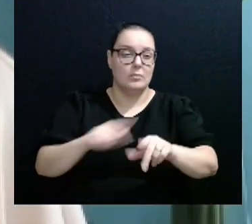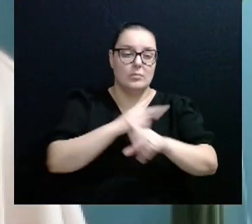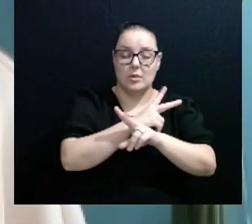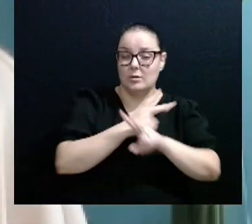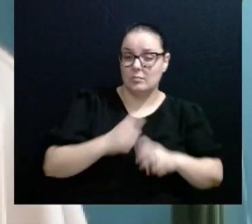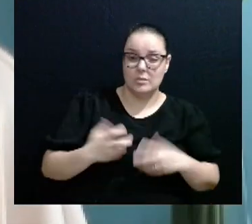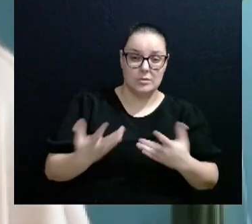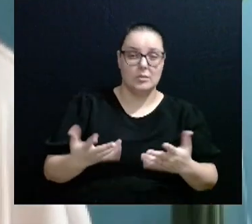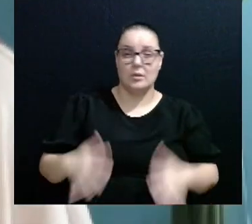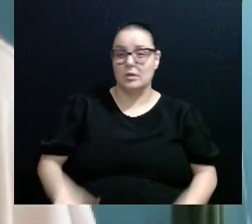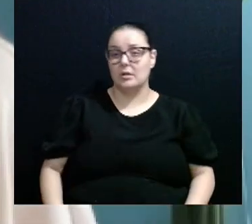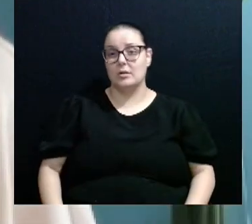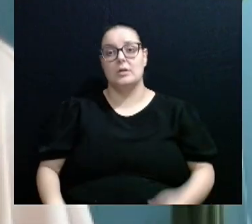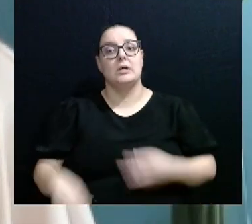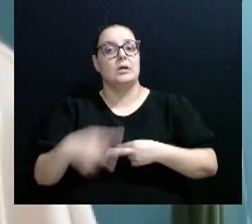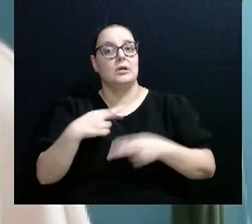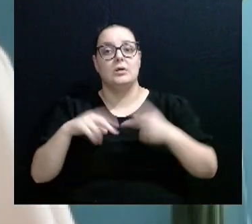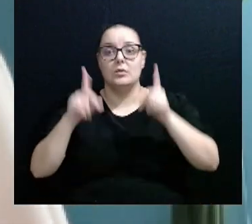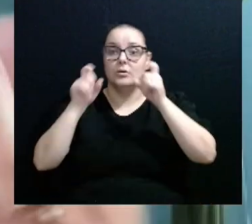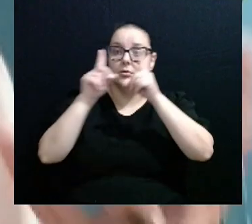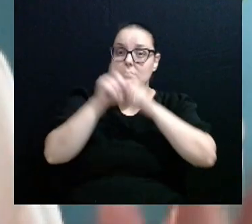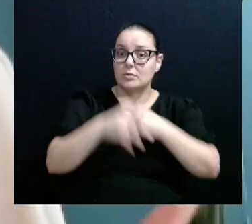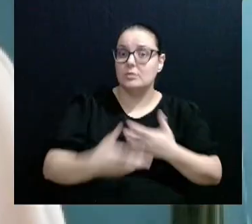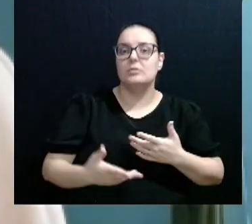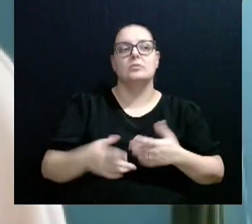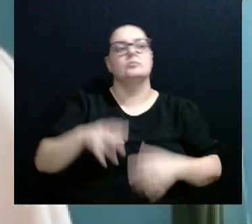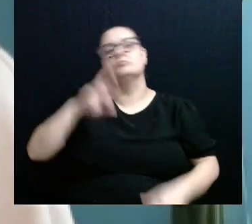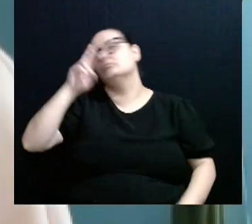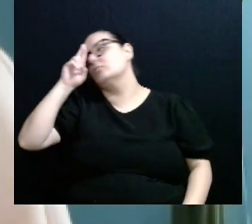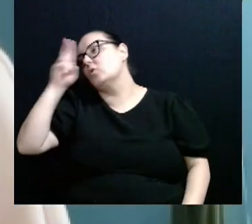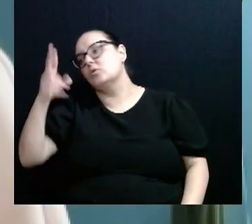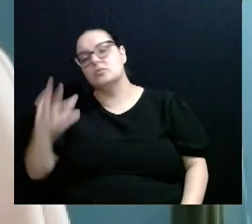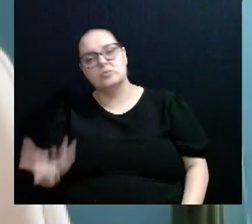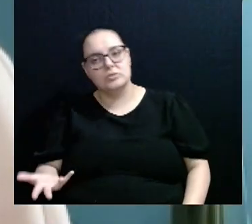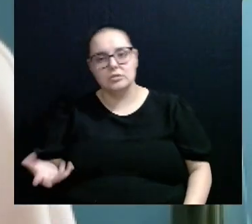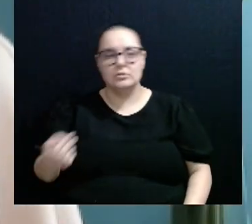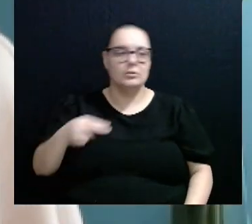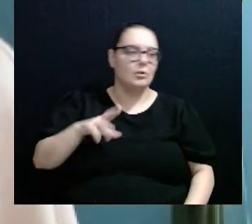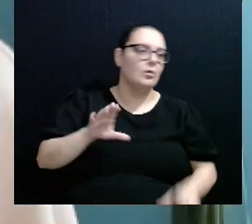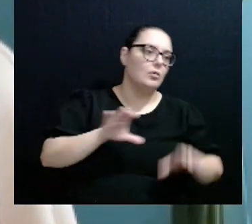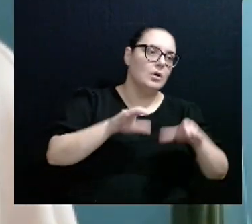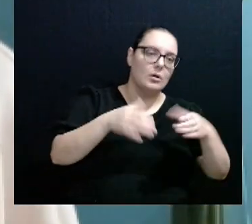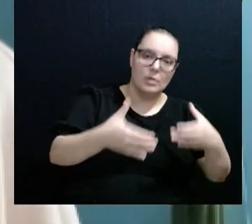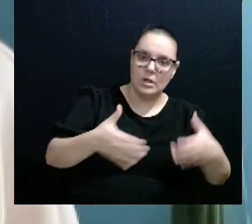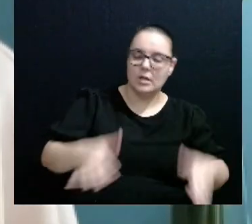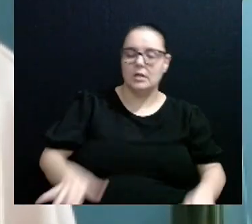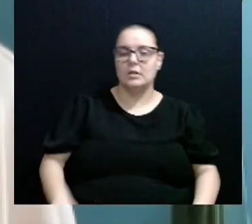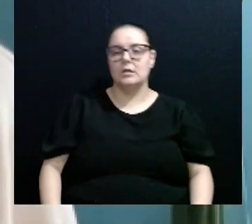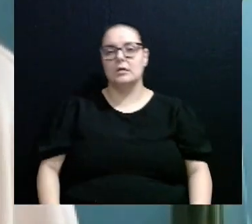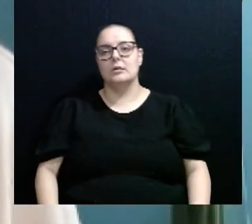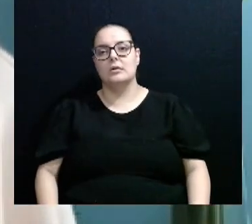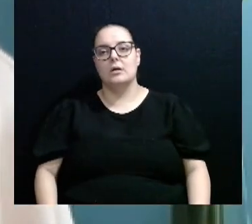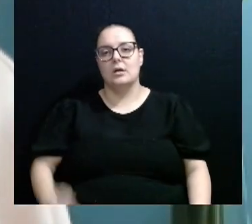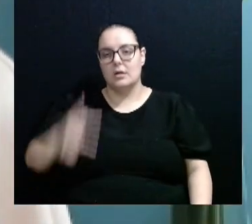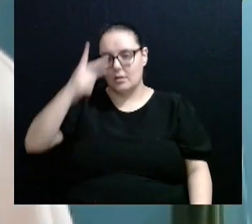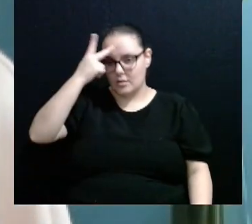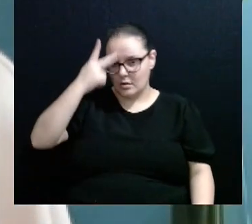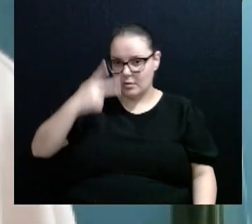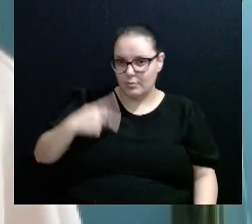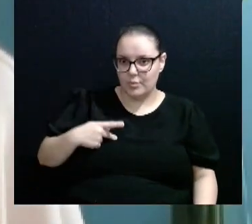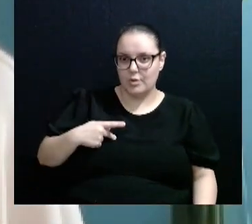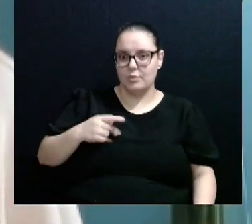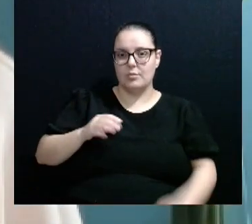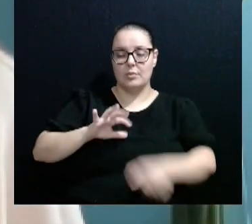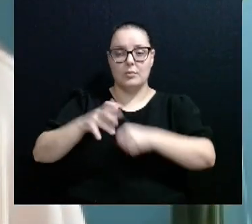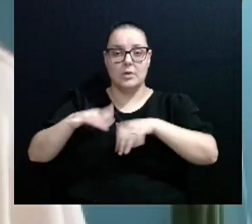Relações difíceis com chefes ou com equipes. A pandemia ela trouxe a